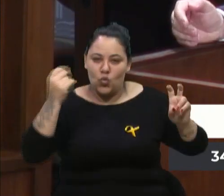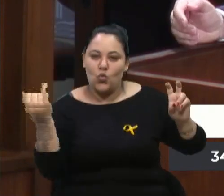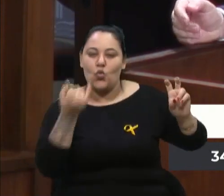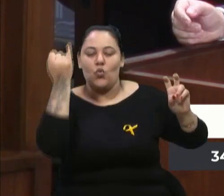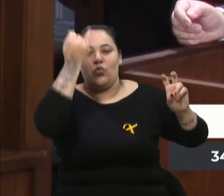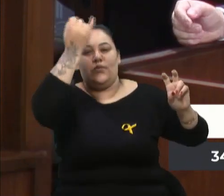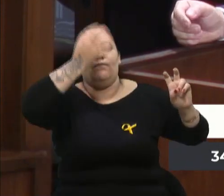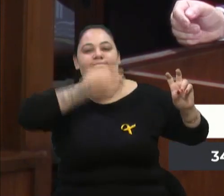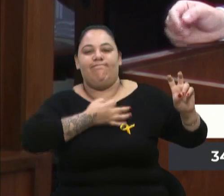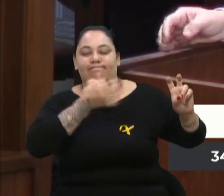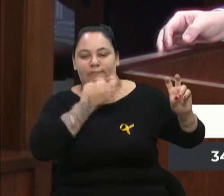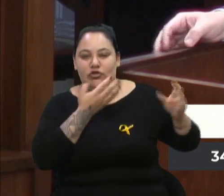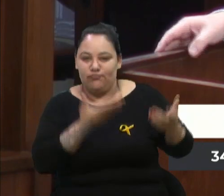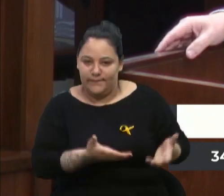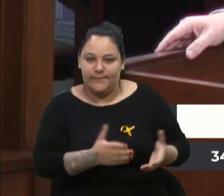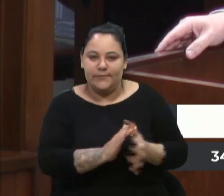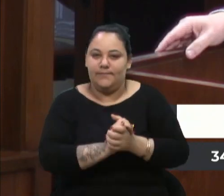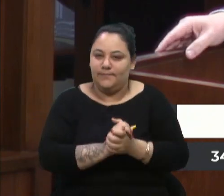para Caxias do Sul.